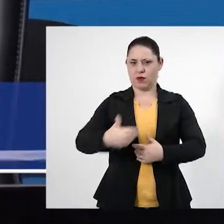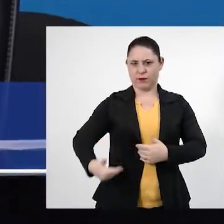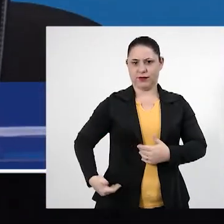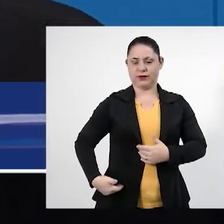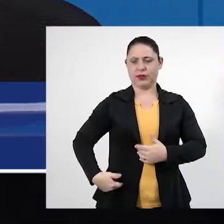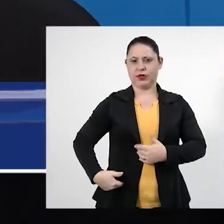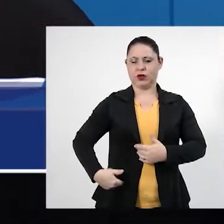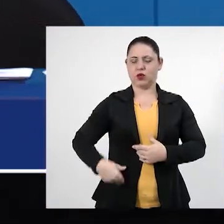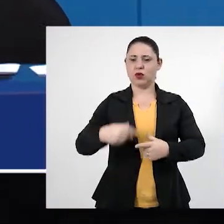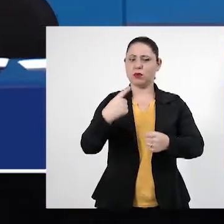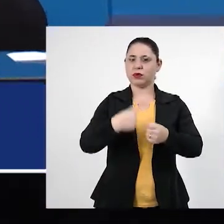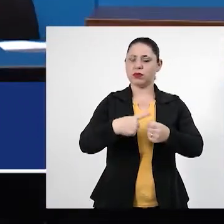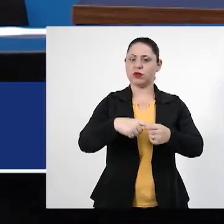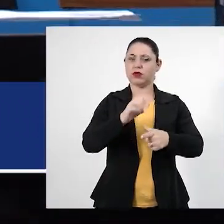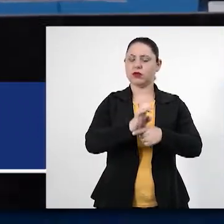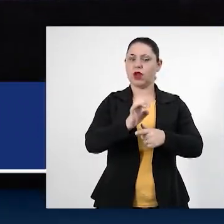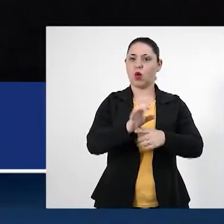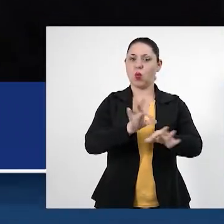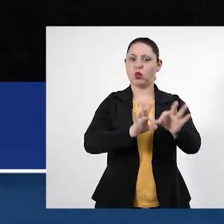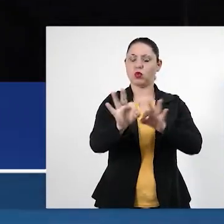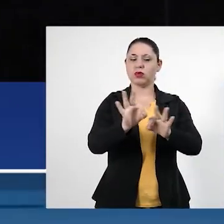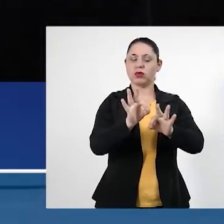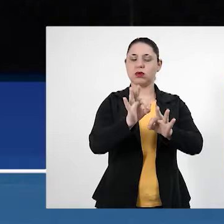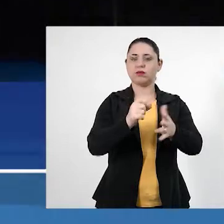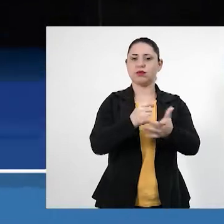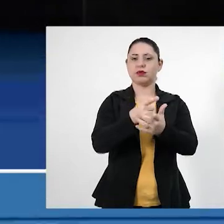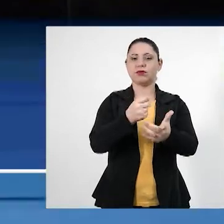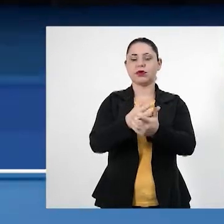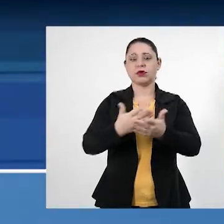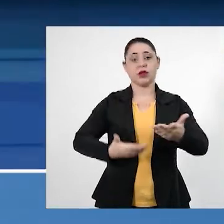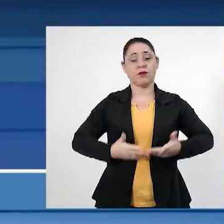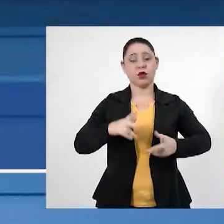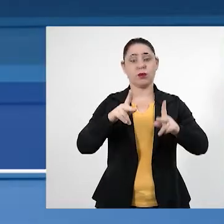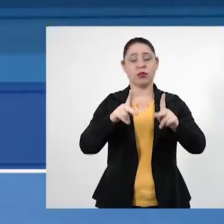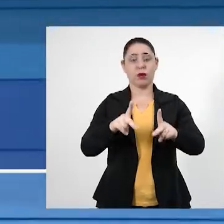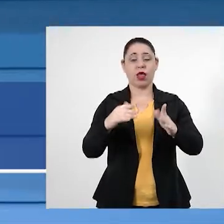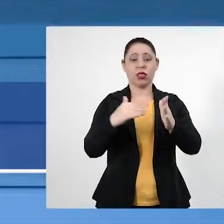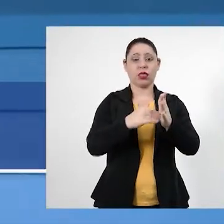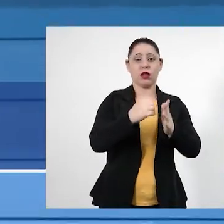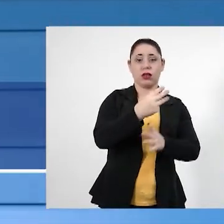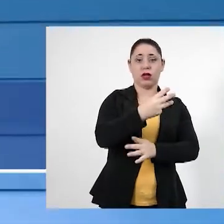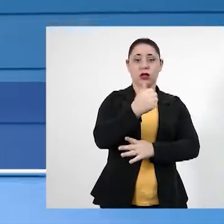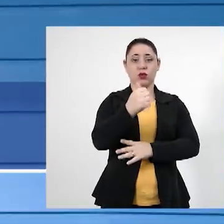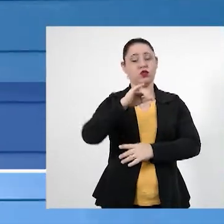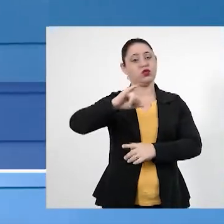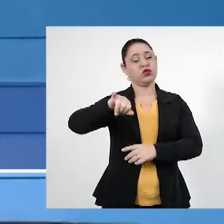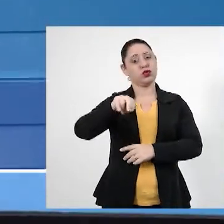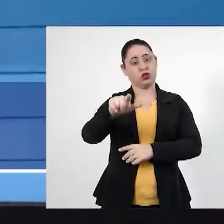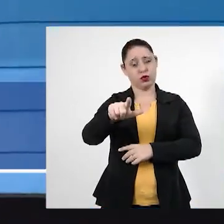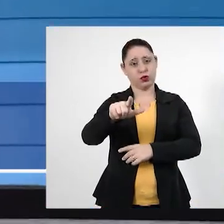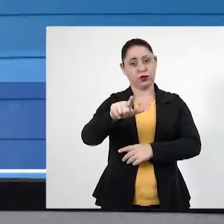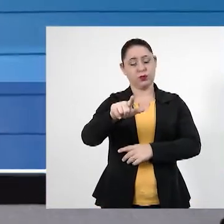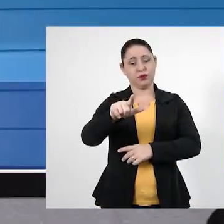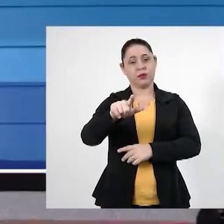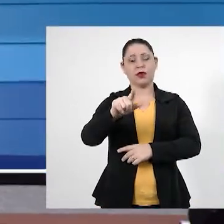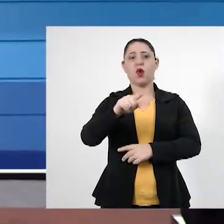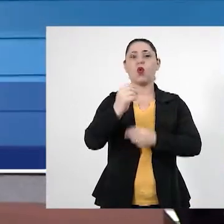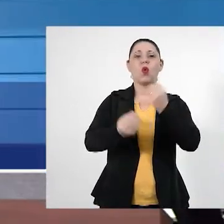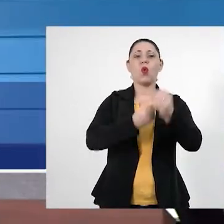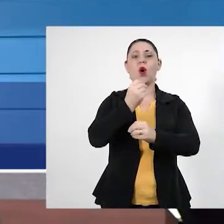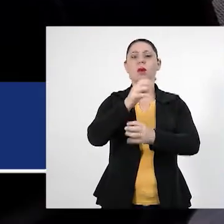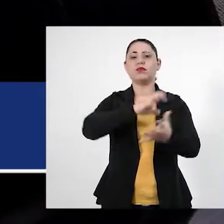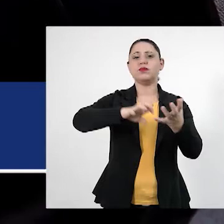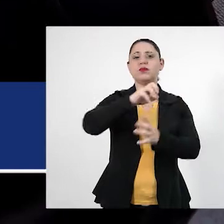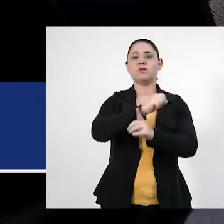Cumprindo a exigência da União para que estados e municípios ajustem as alíquotas de contribuição dos seus servidores até o dia 31 de julho